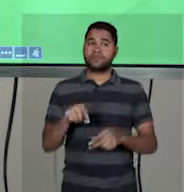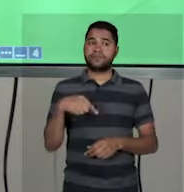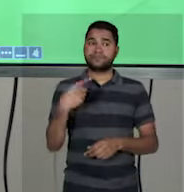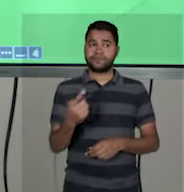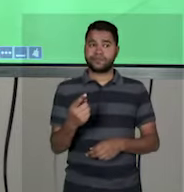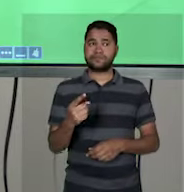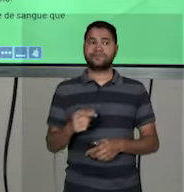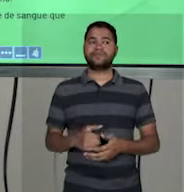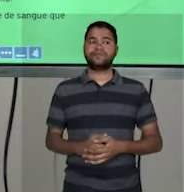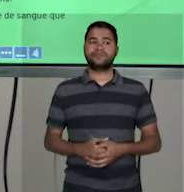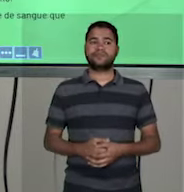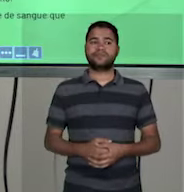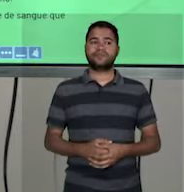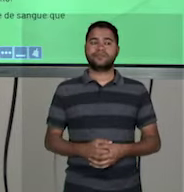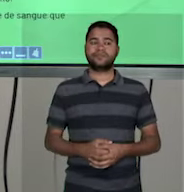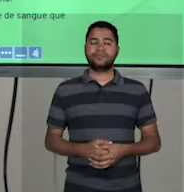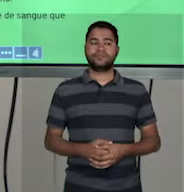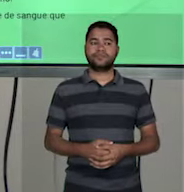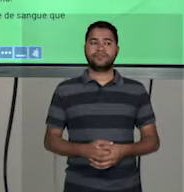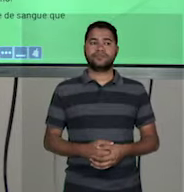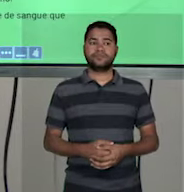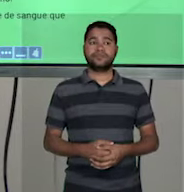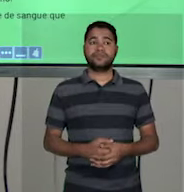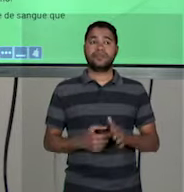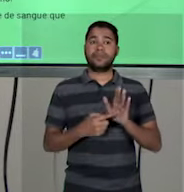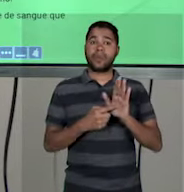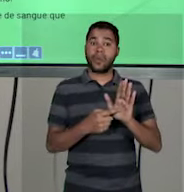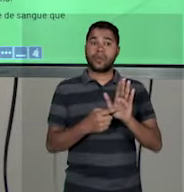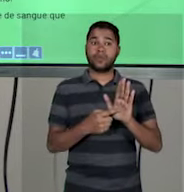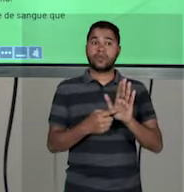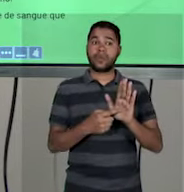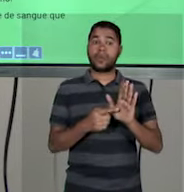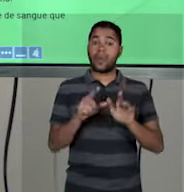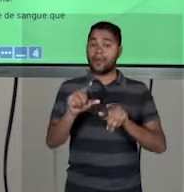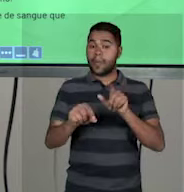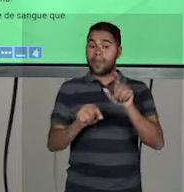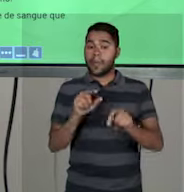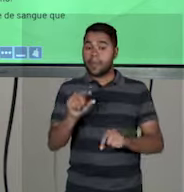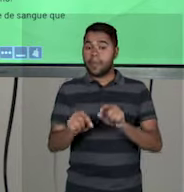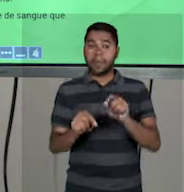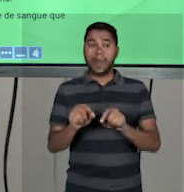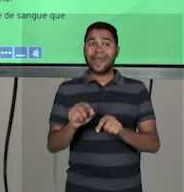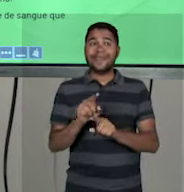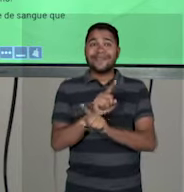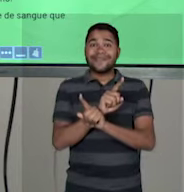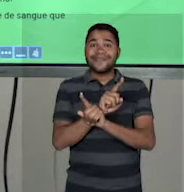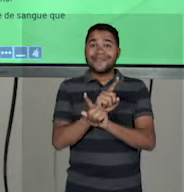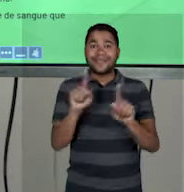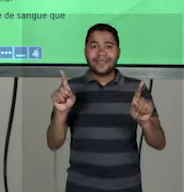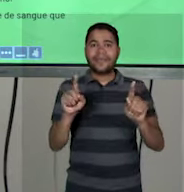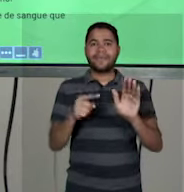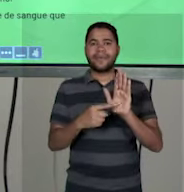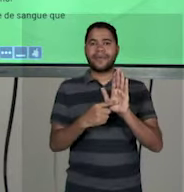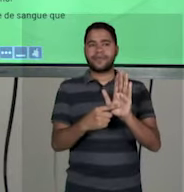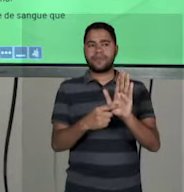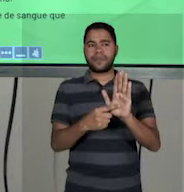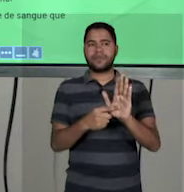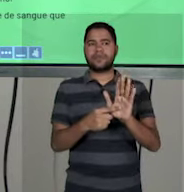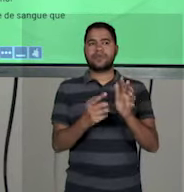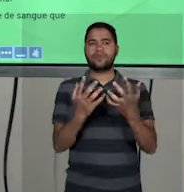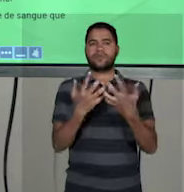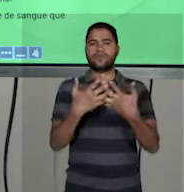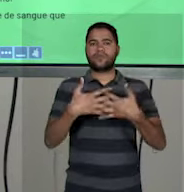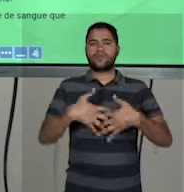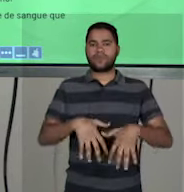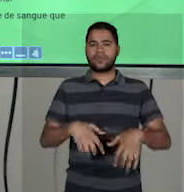próxima pergunta. Indique qual das alternativas a seguir não apresenta uma função